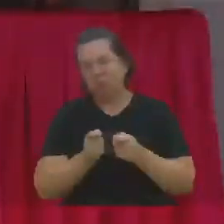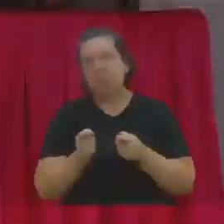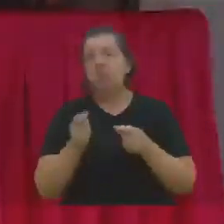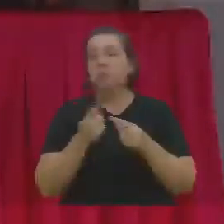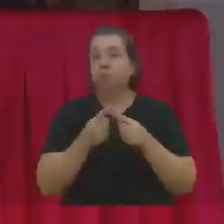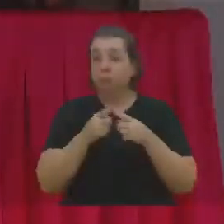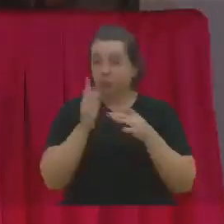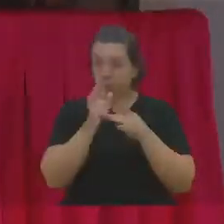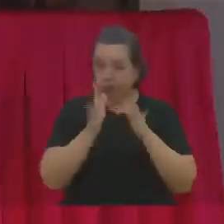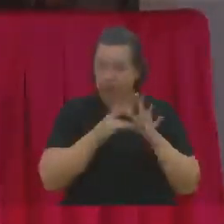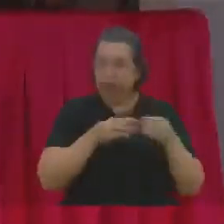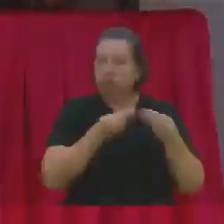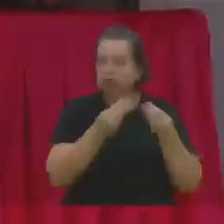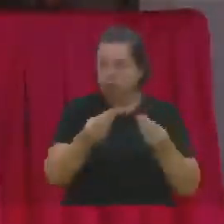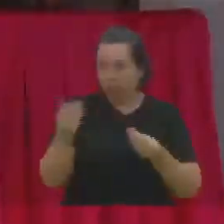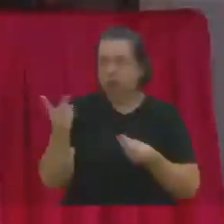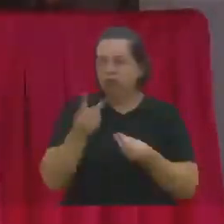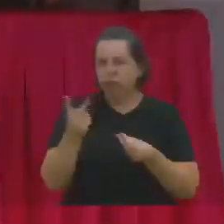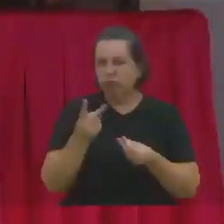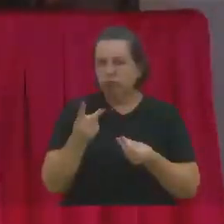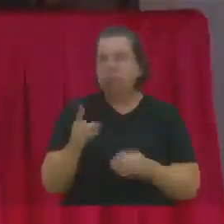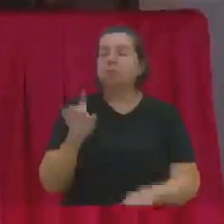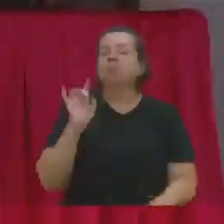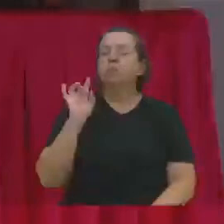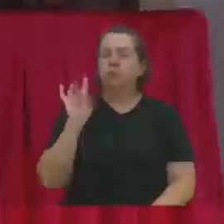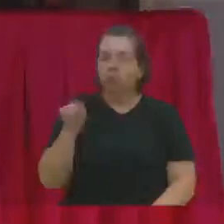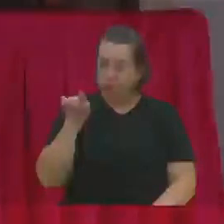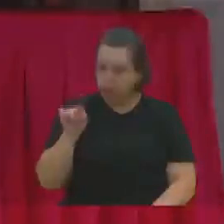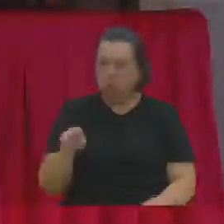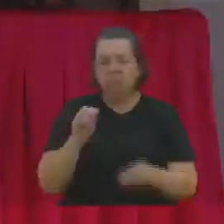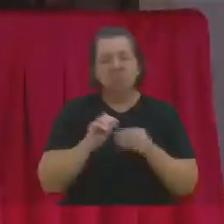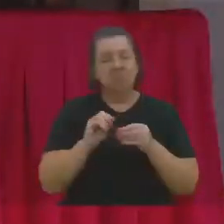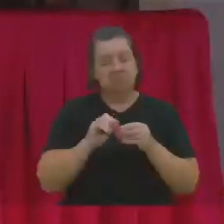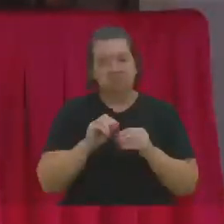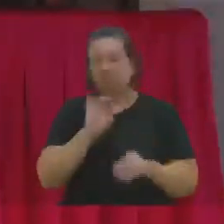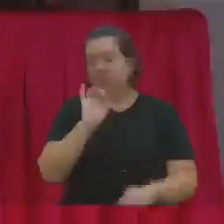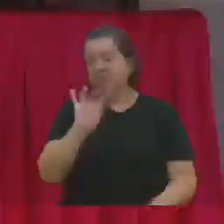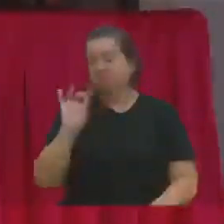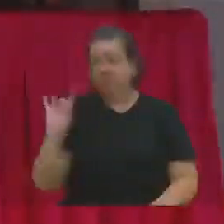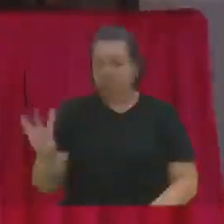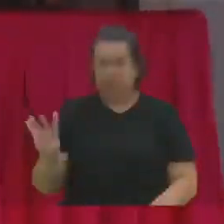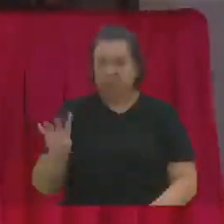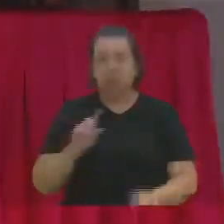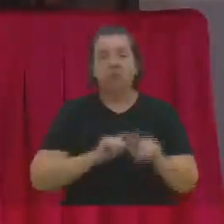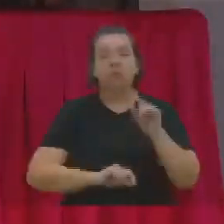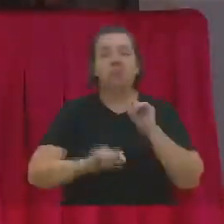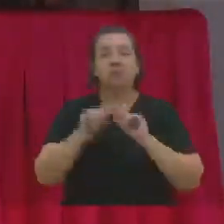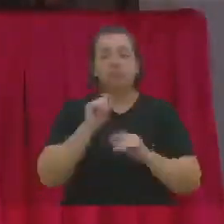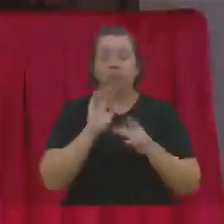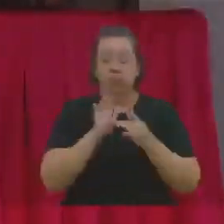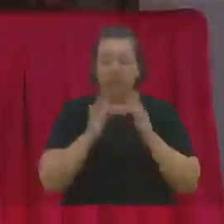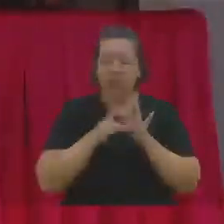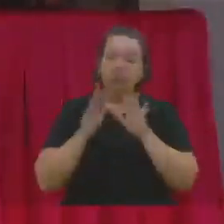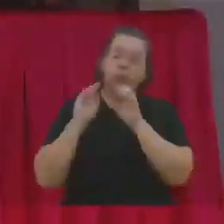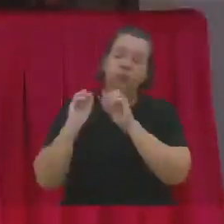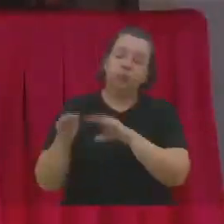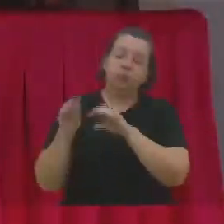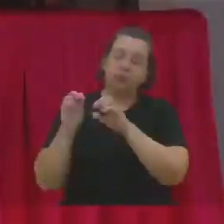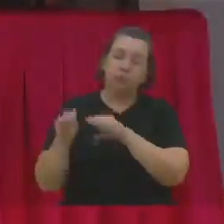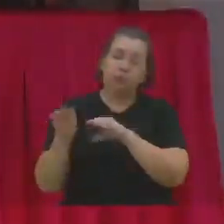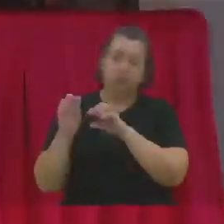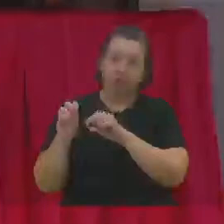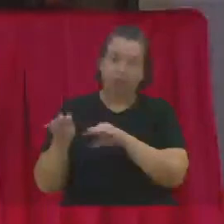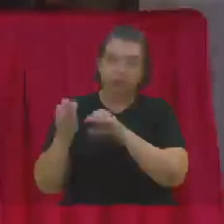deixou a eles. Apenas fizeram, cada um, portanto, a sua parte